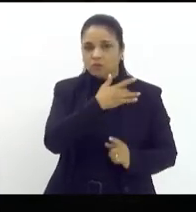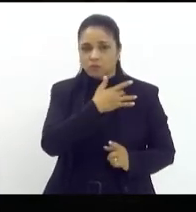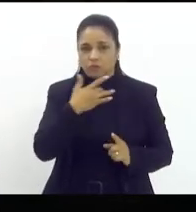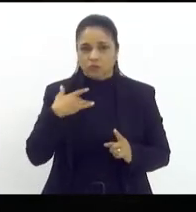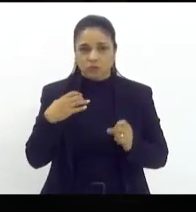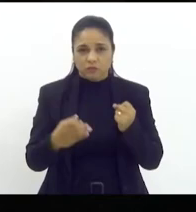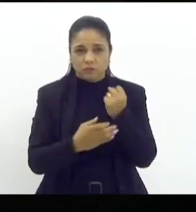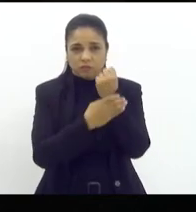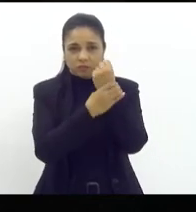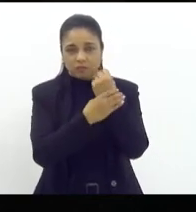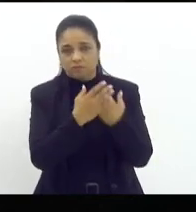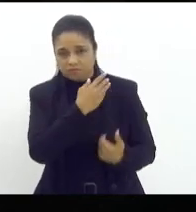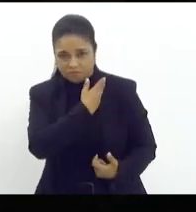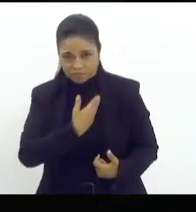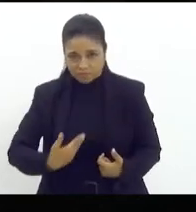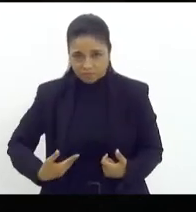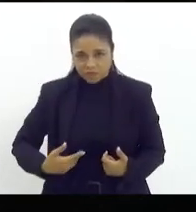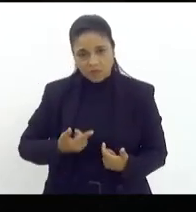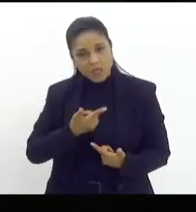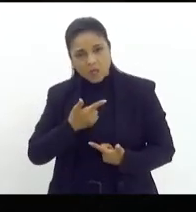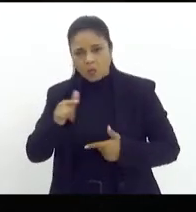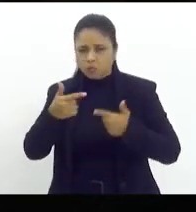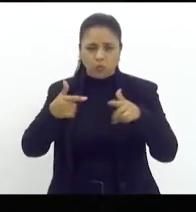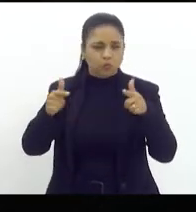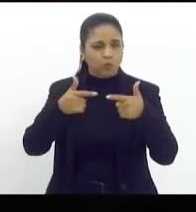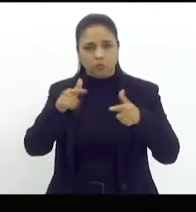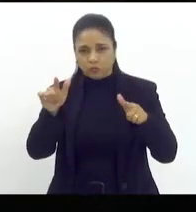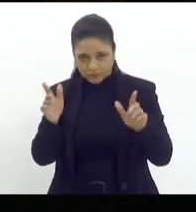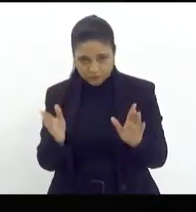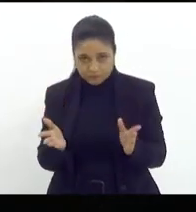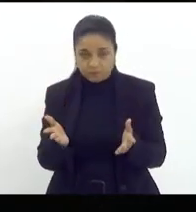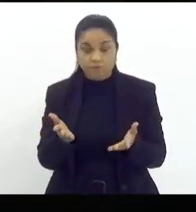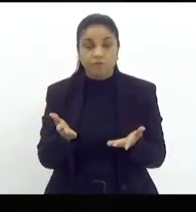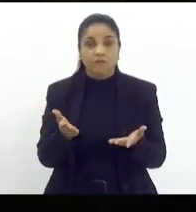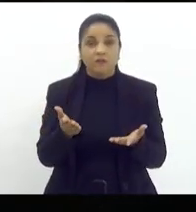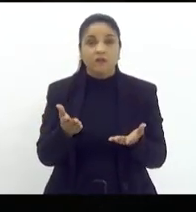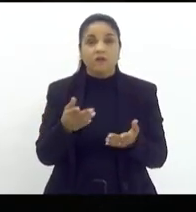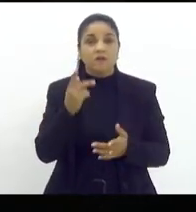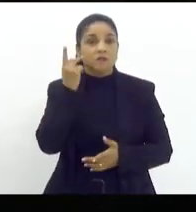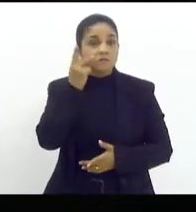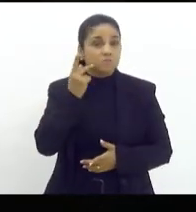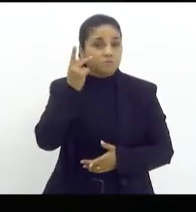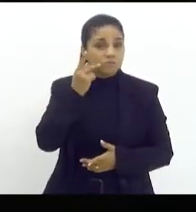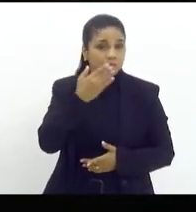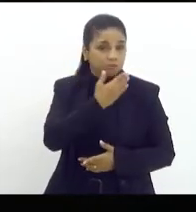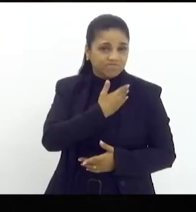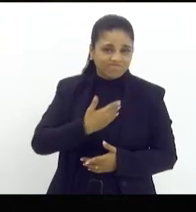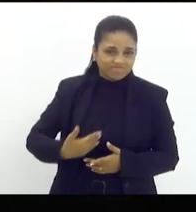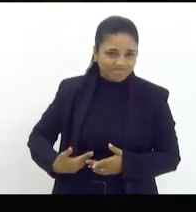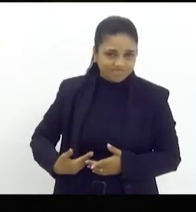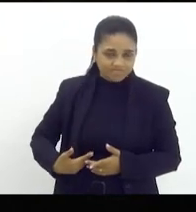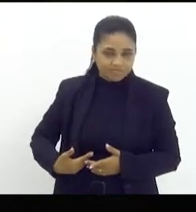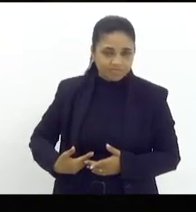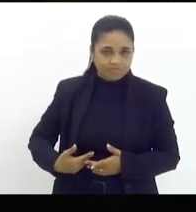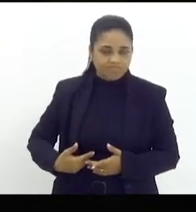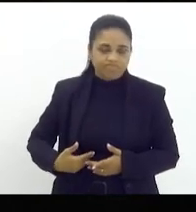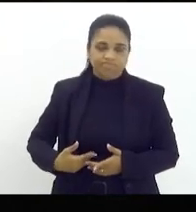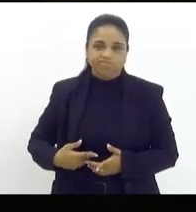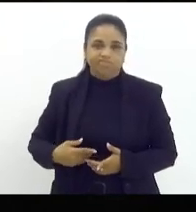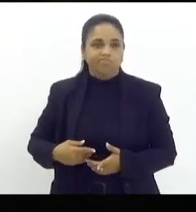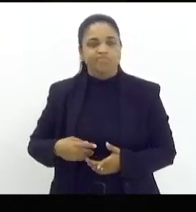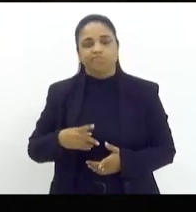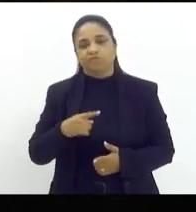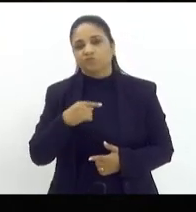Pública entre outras E essas políticas públicas não vão ocorrer